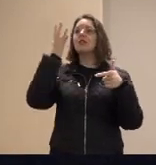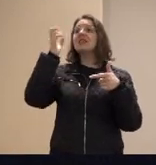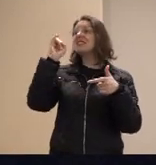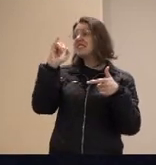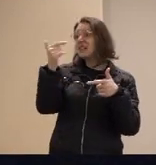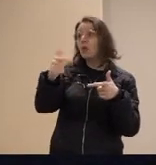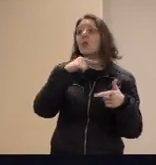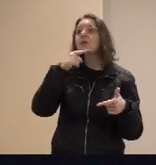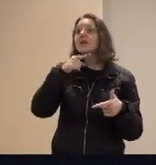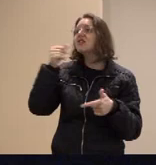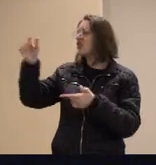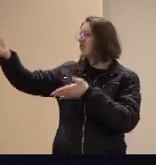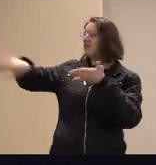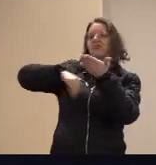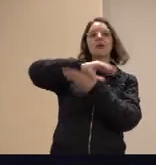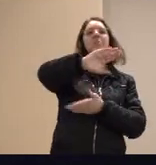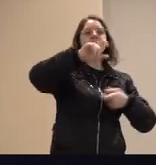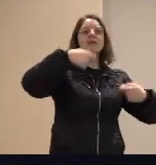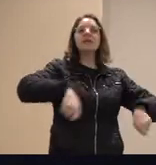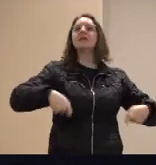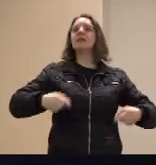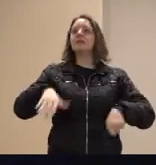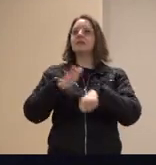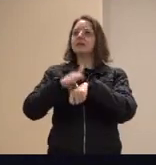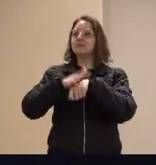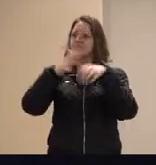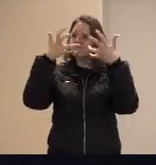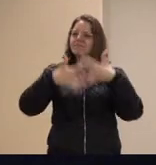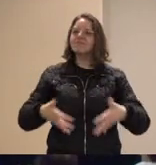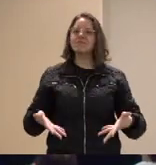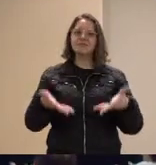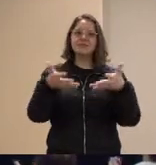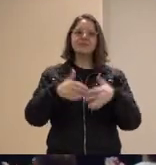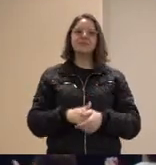Mas que a responsabilidade é do município. É. Forte abraço.